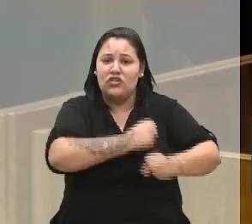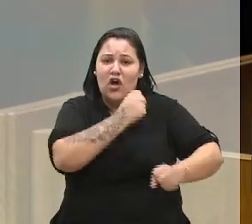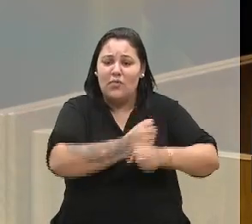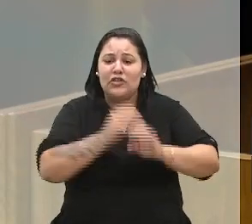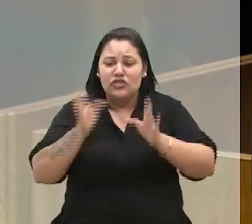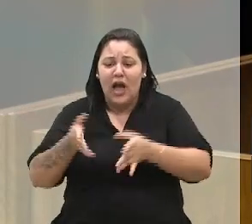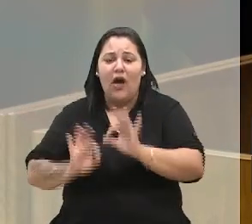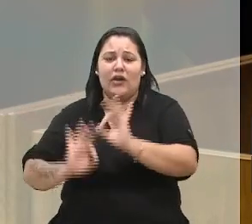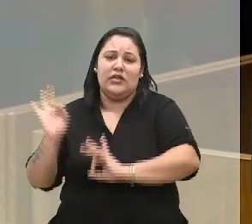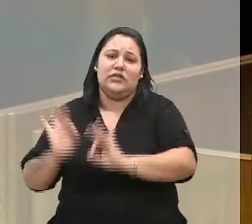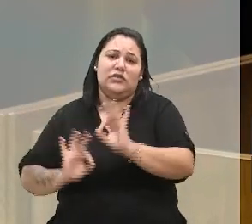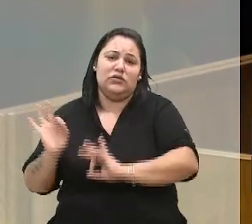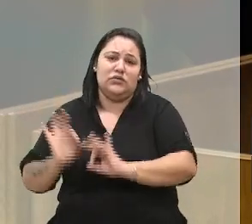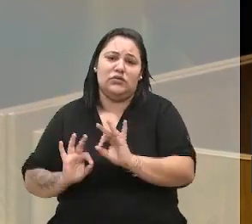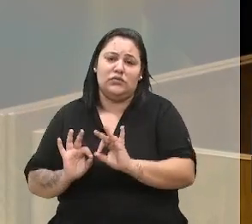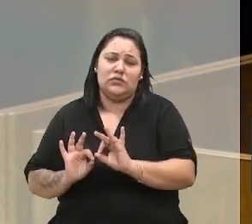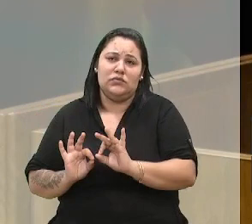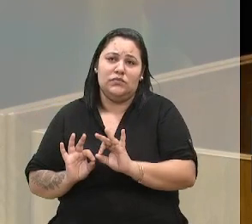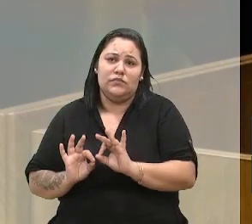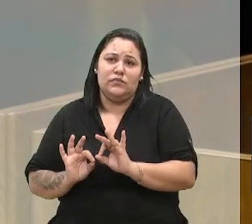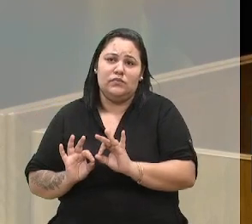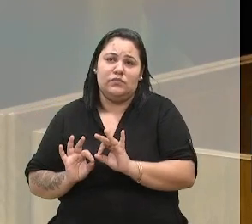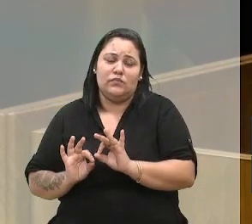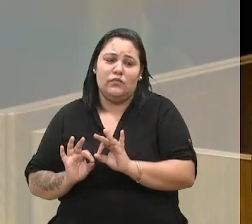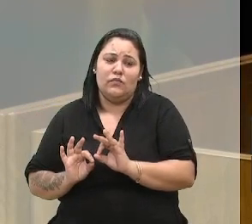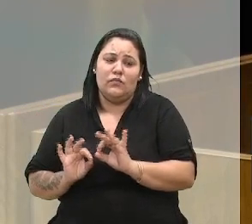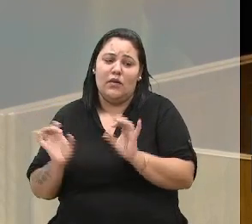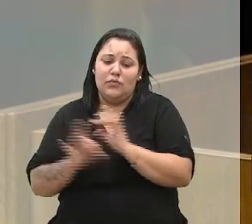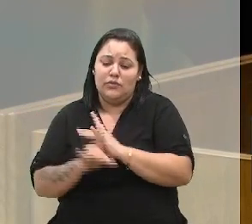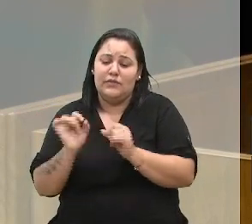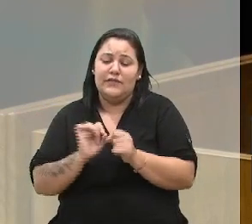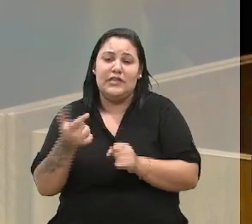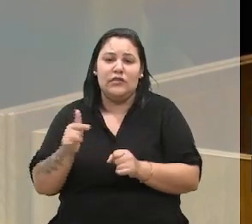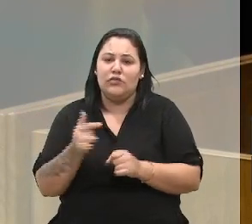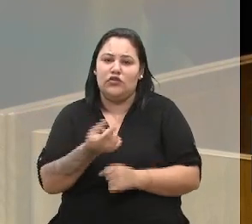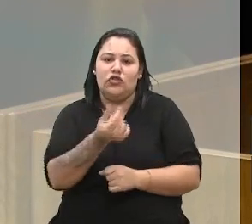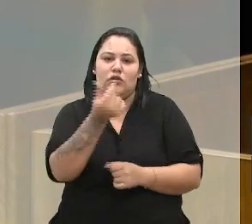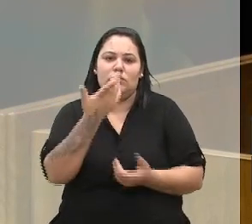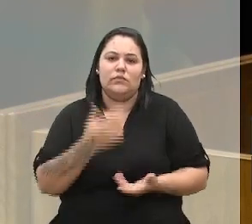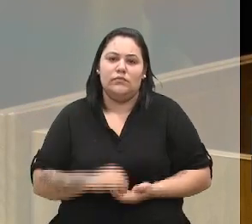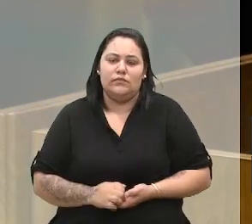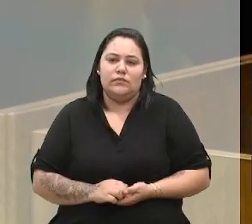está pronto para colocar e não tem dinheiro.